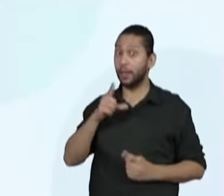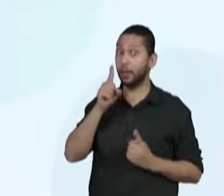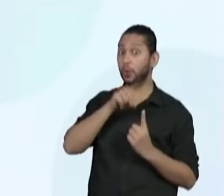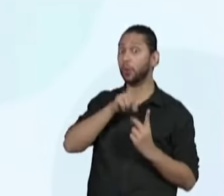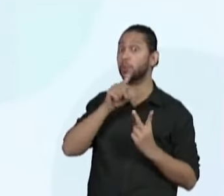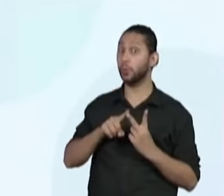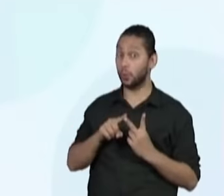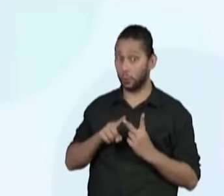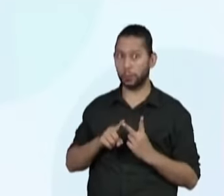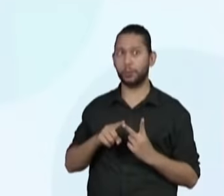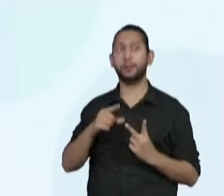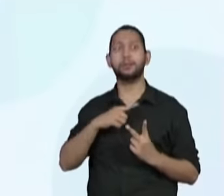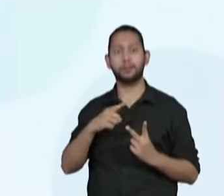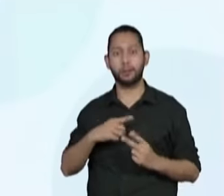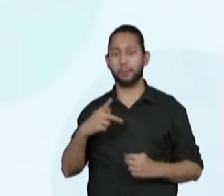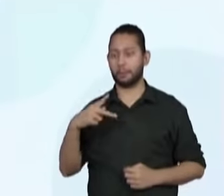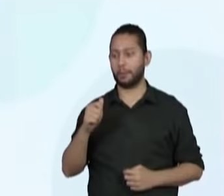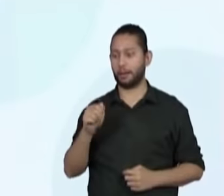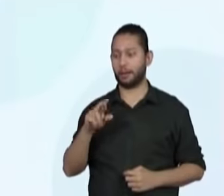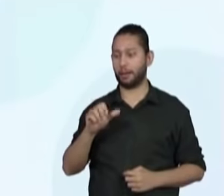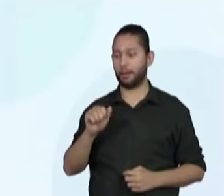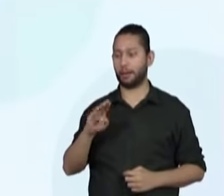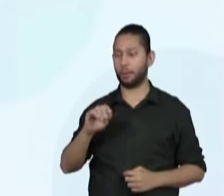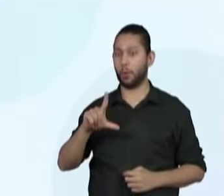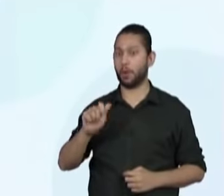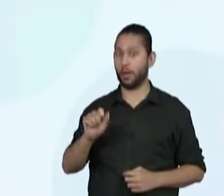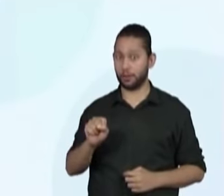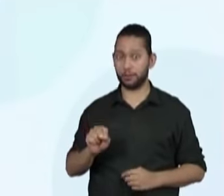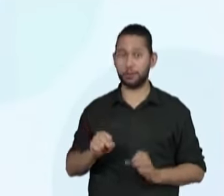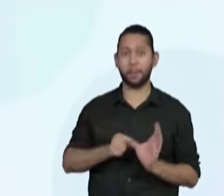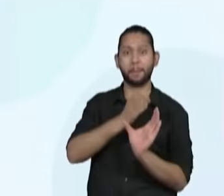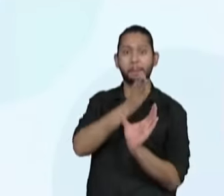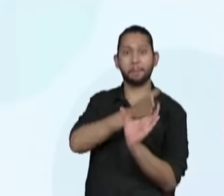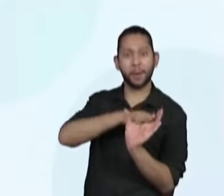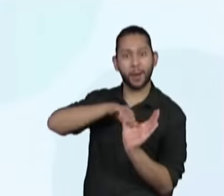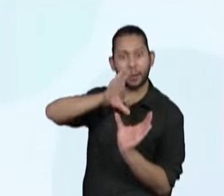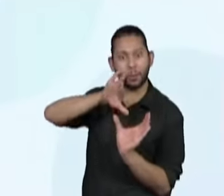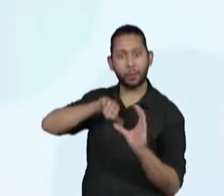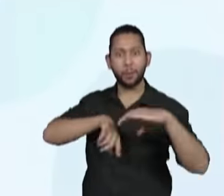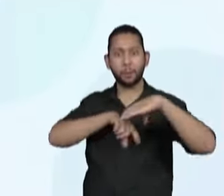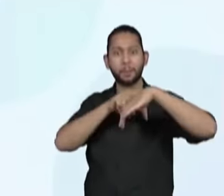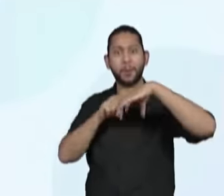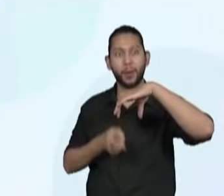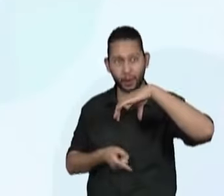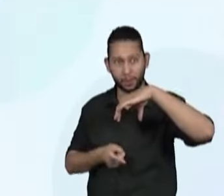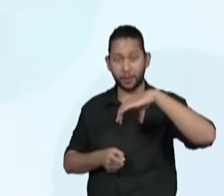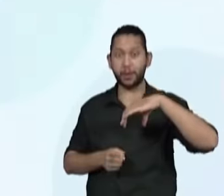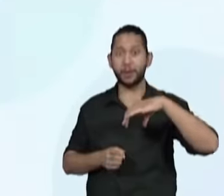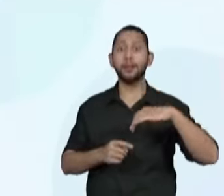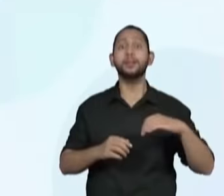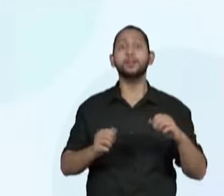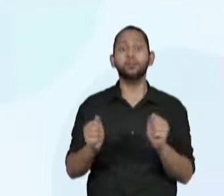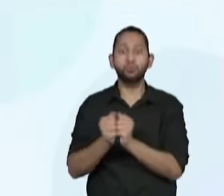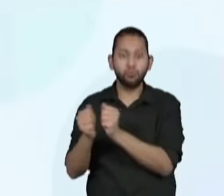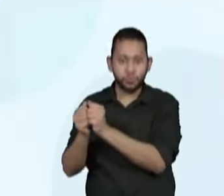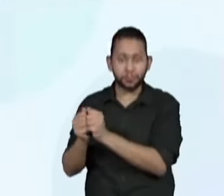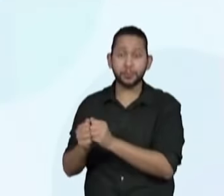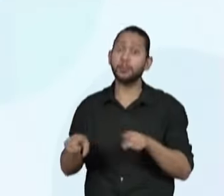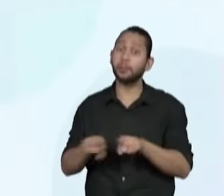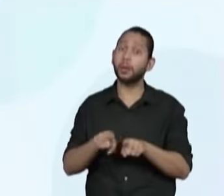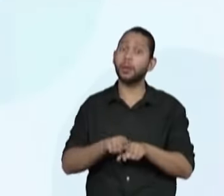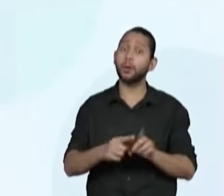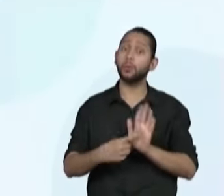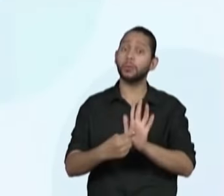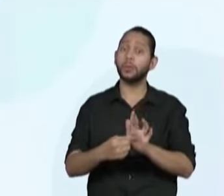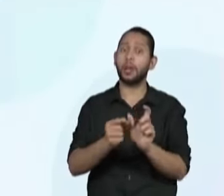parábolas ou catenárias, a diferenciação entre as duas coisas, tá? E vamos falar também da presença da geometria de modo